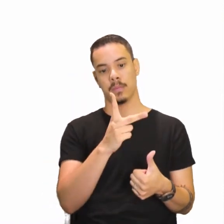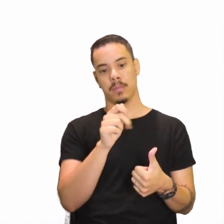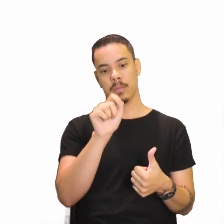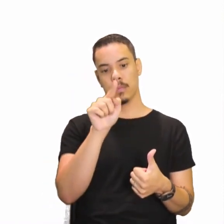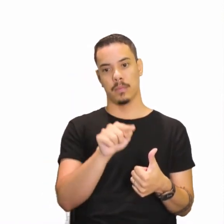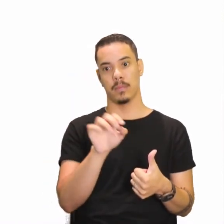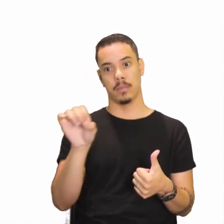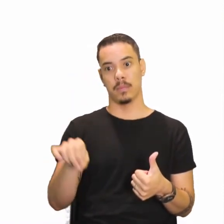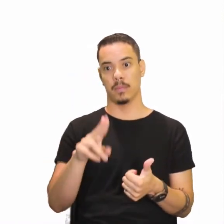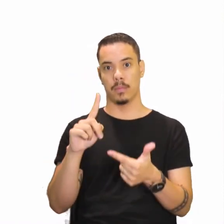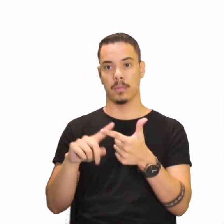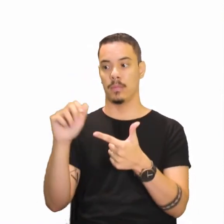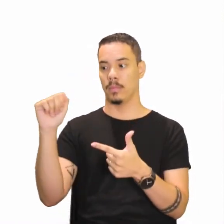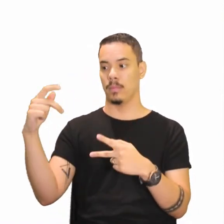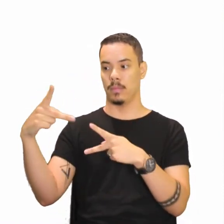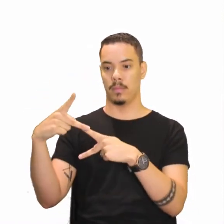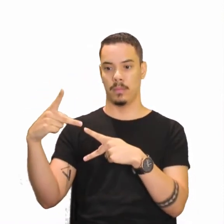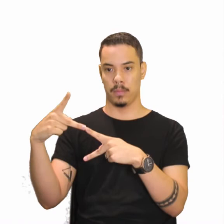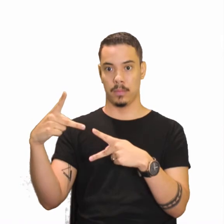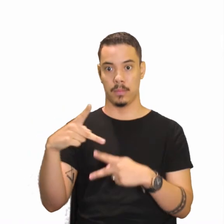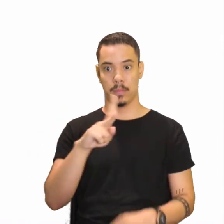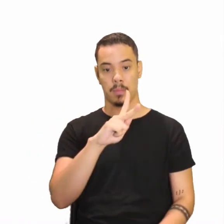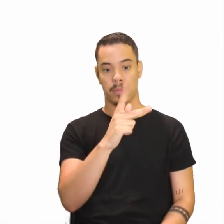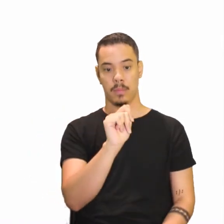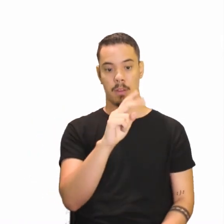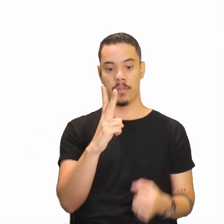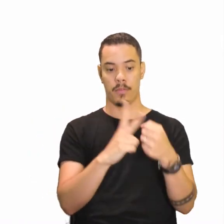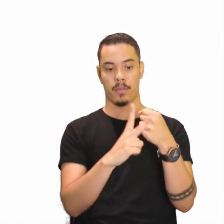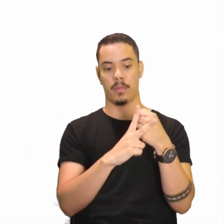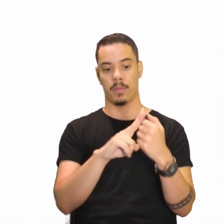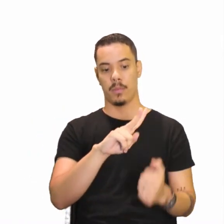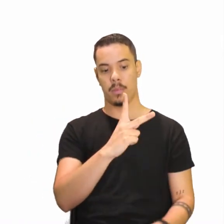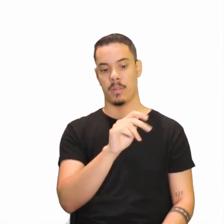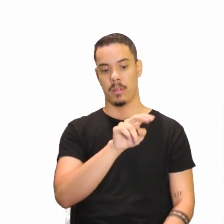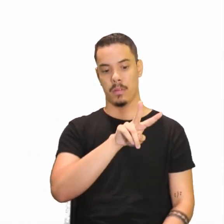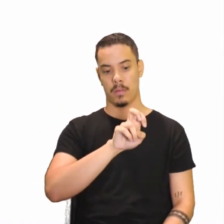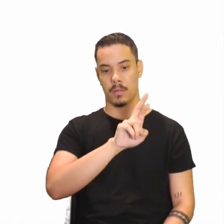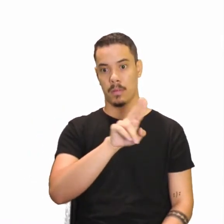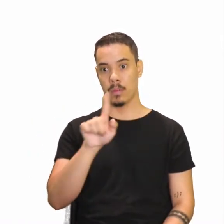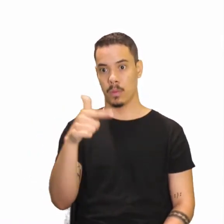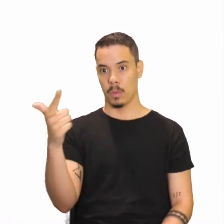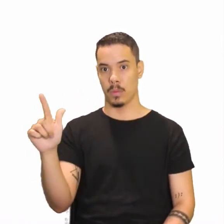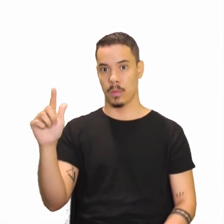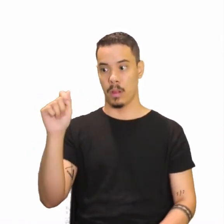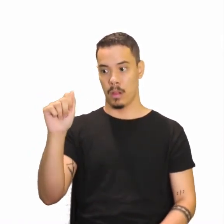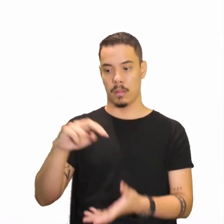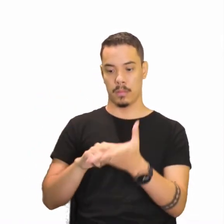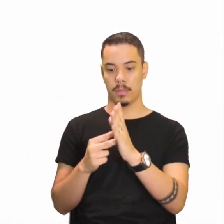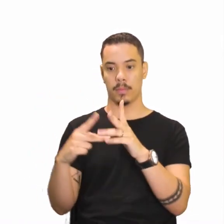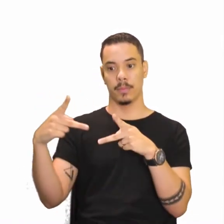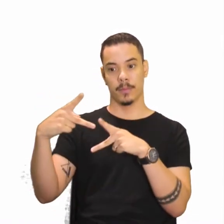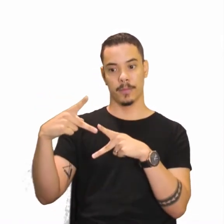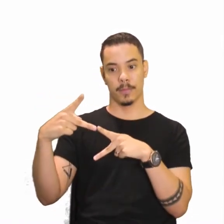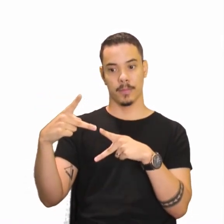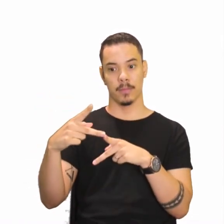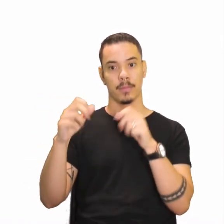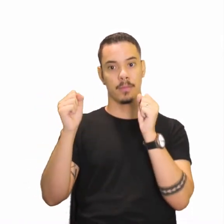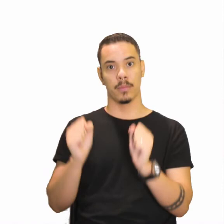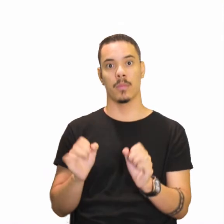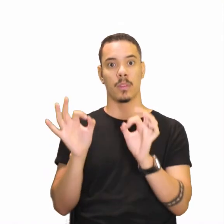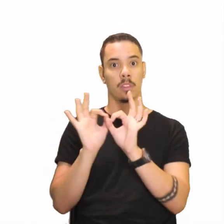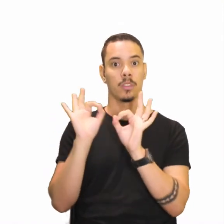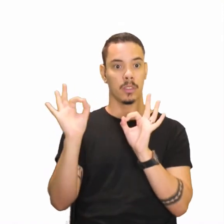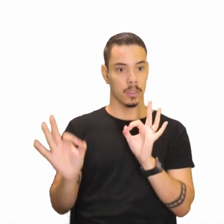a preposição. O a do verbo haver eu vou indicar tempo decorrido, que é tempo passado. O azinho pode ser